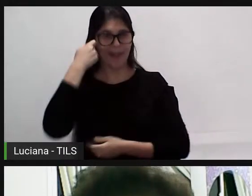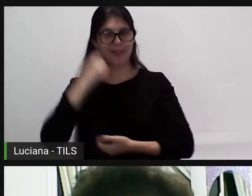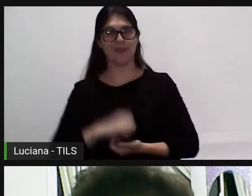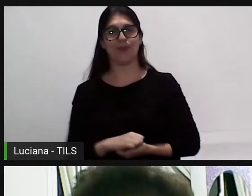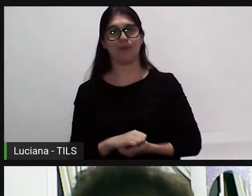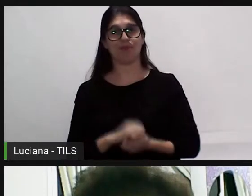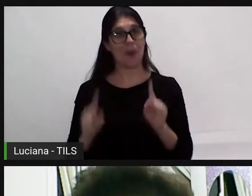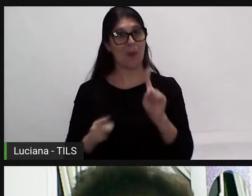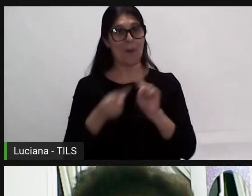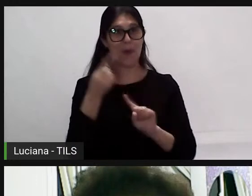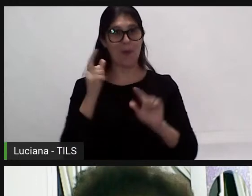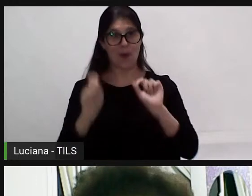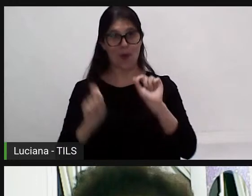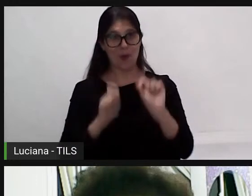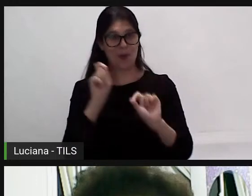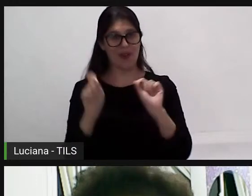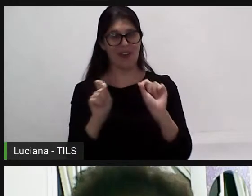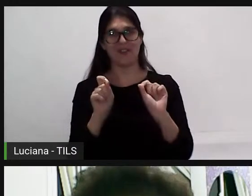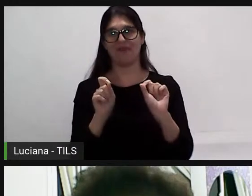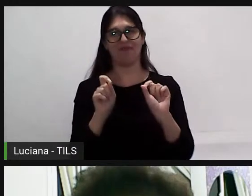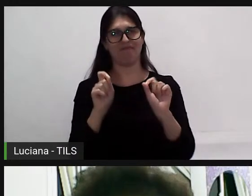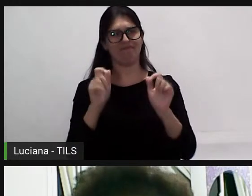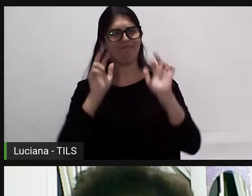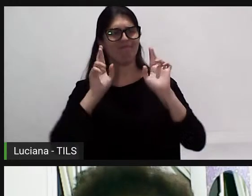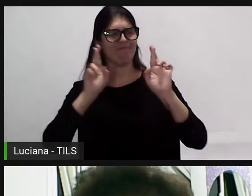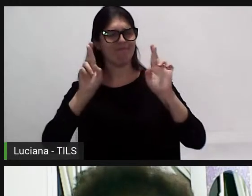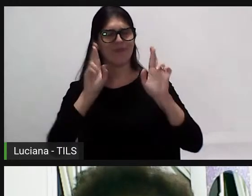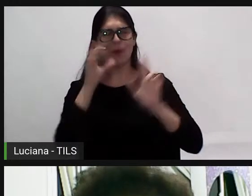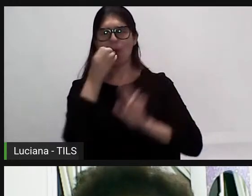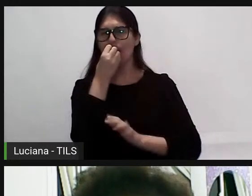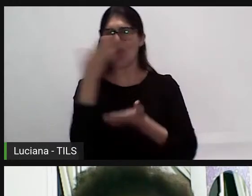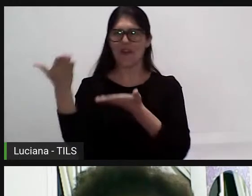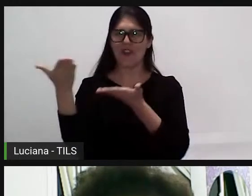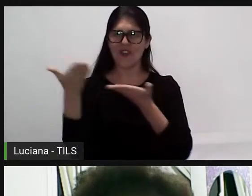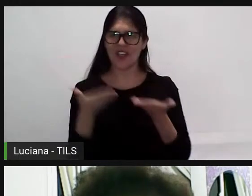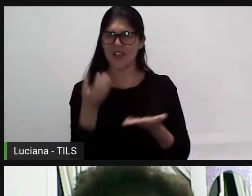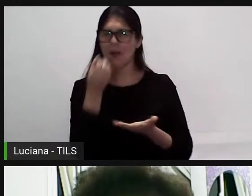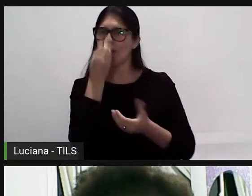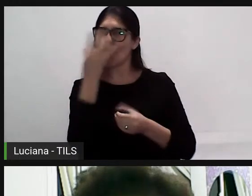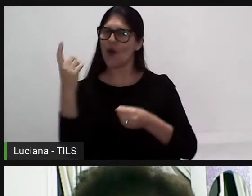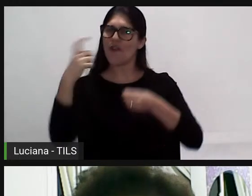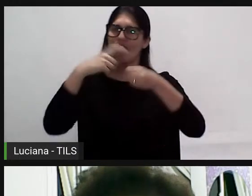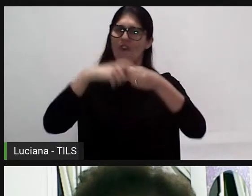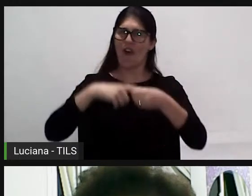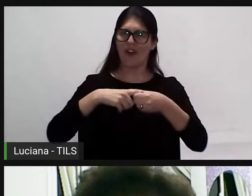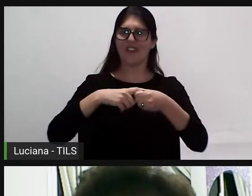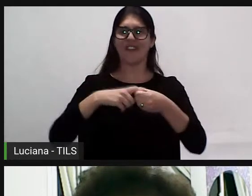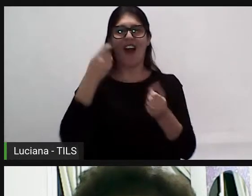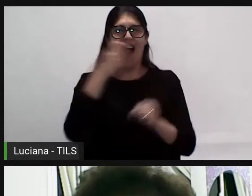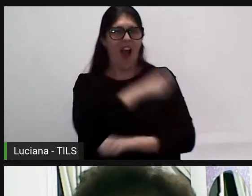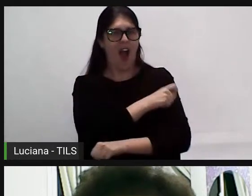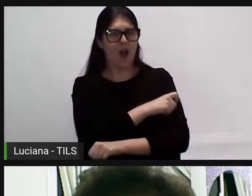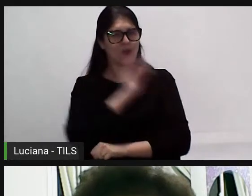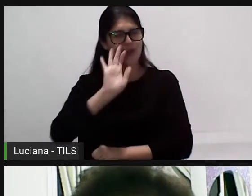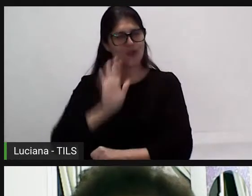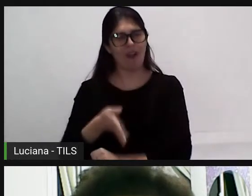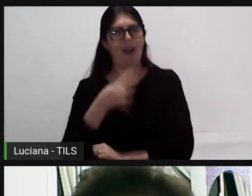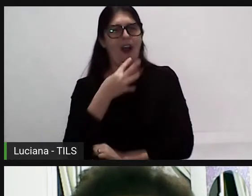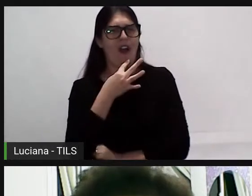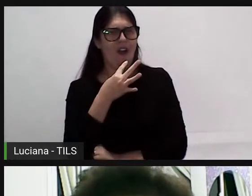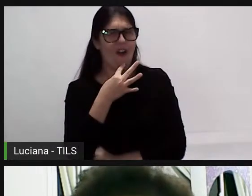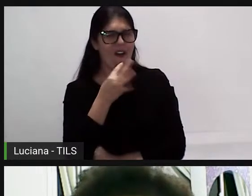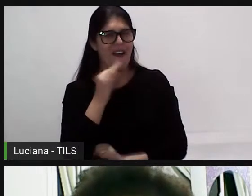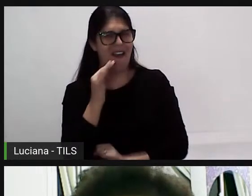Primeiramente, eu quero desejar boas-vindas e um bom retorno para aqueles que já estavam no campus. Estou aqui representando o Grêmio